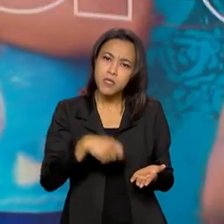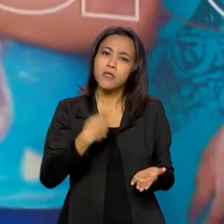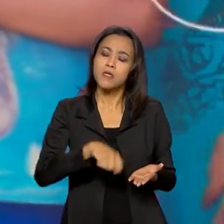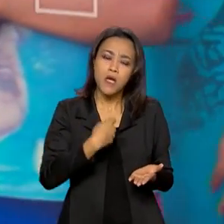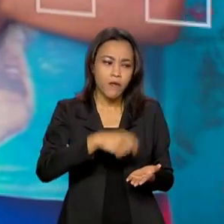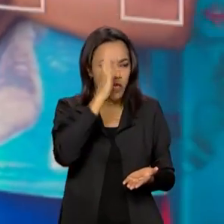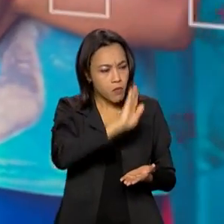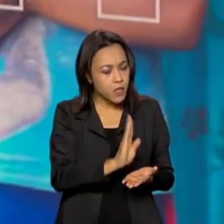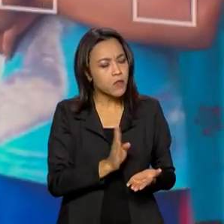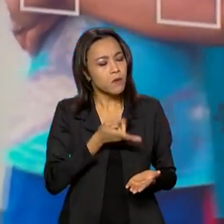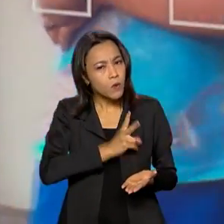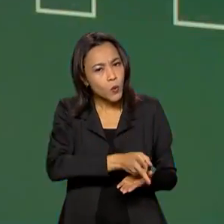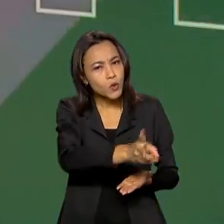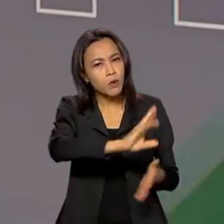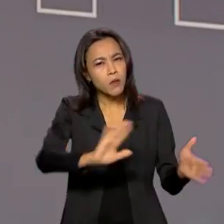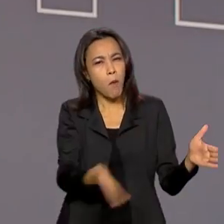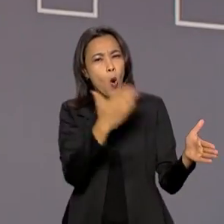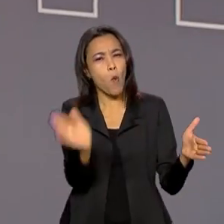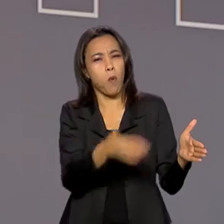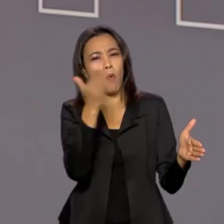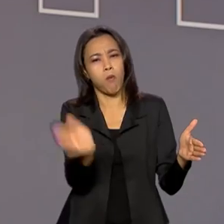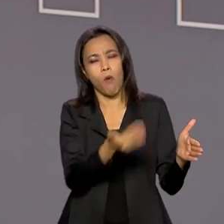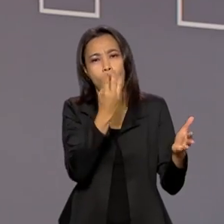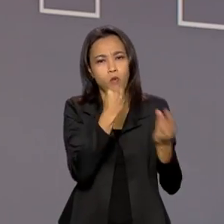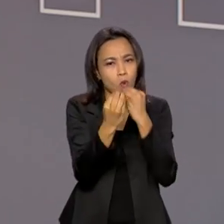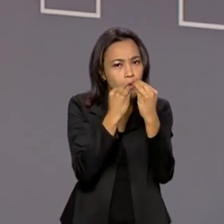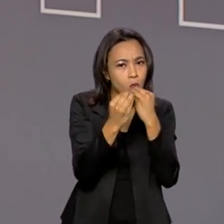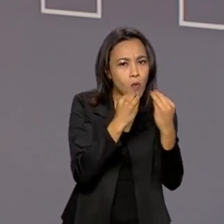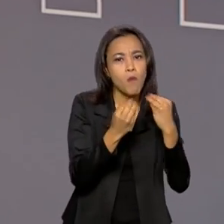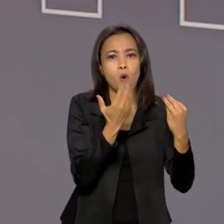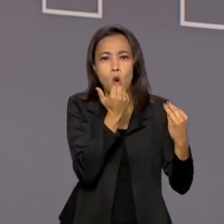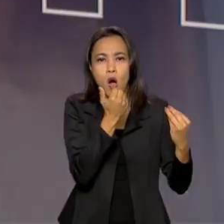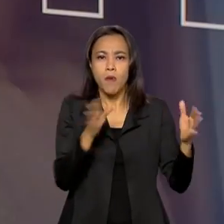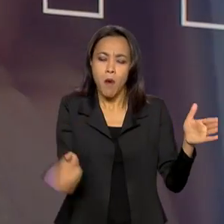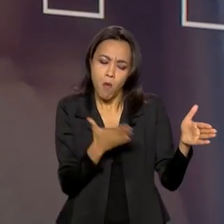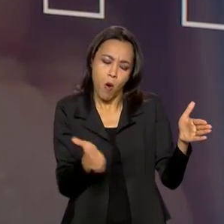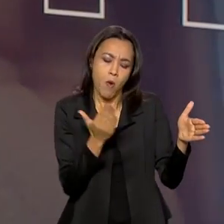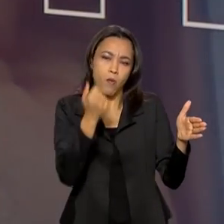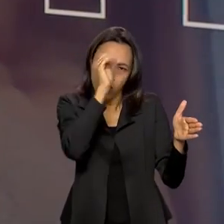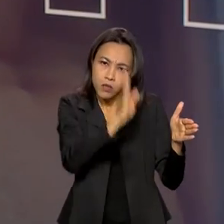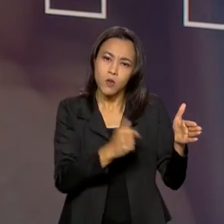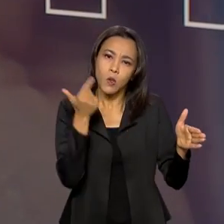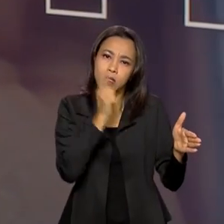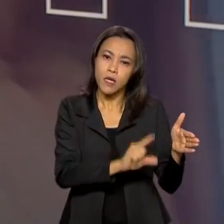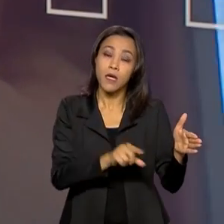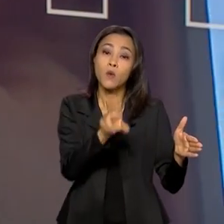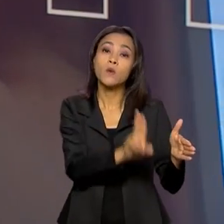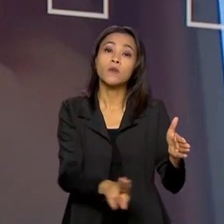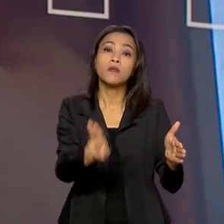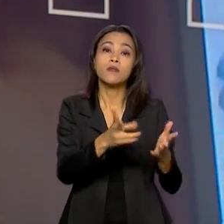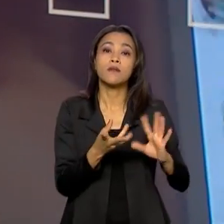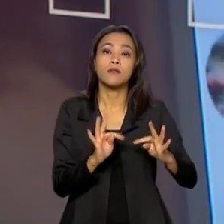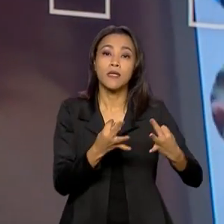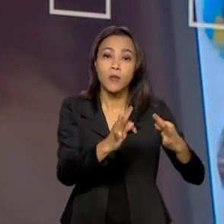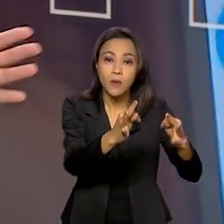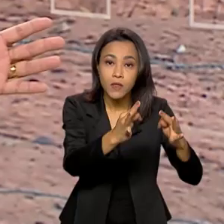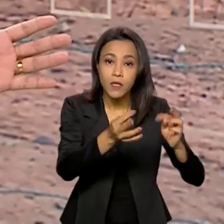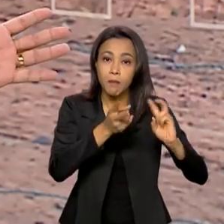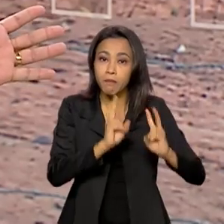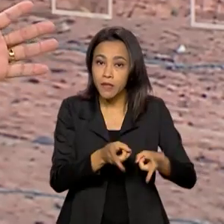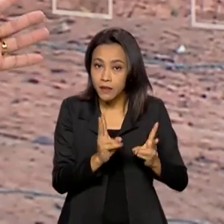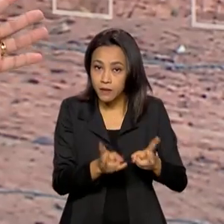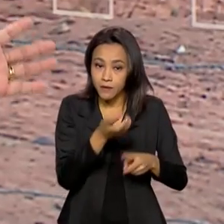o Brasil continuasse a produzir né o Brasil ele consegue produzir utilizando tecnologia mantendo